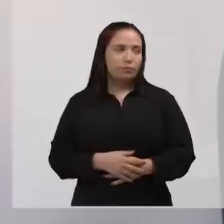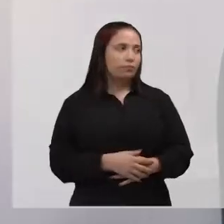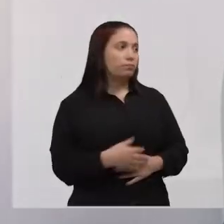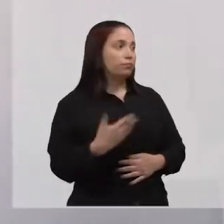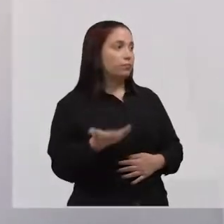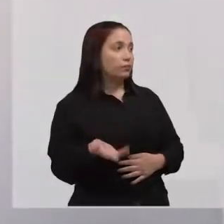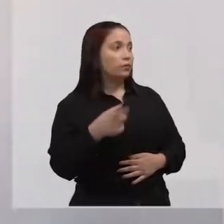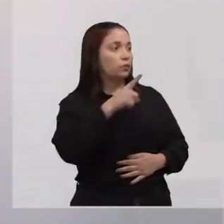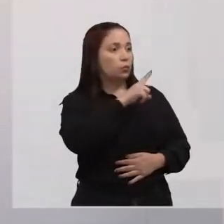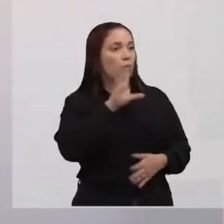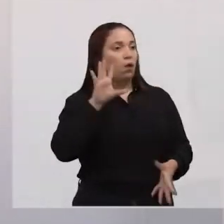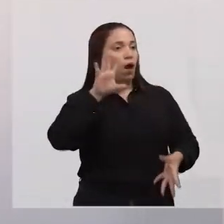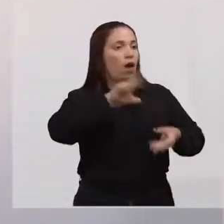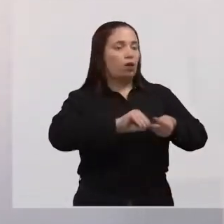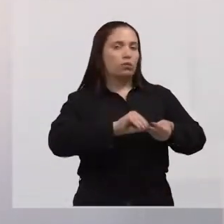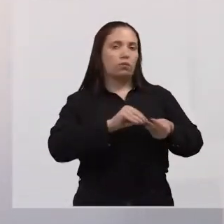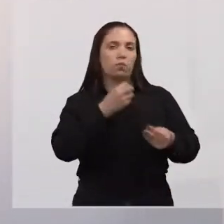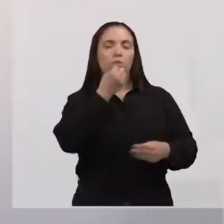você resumiu muito bem.